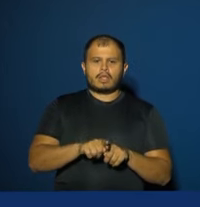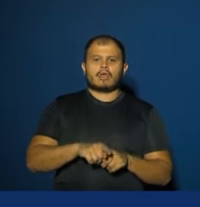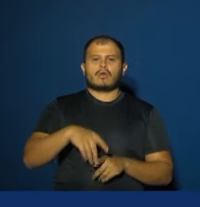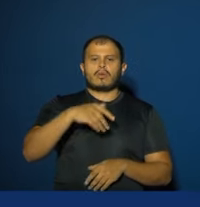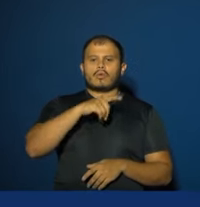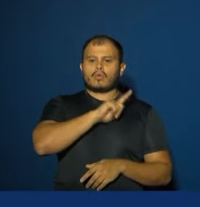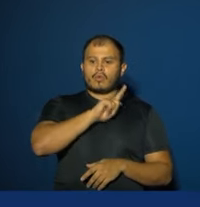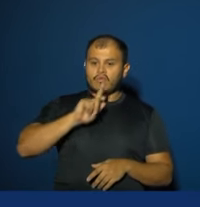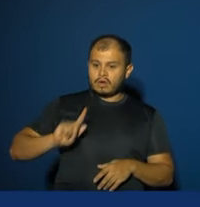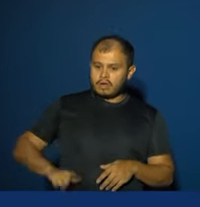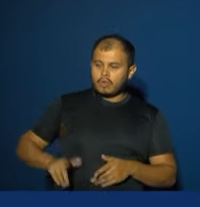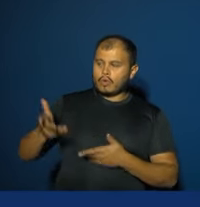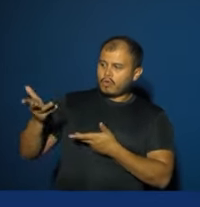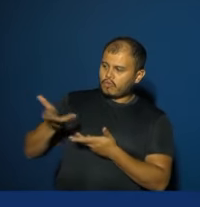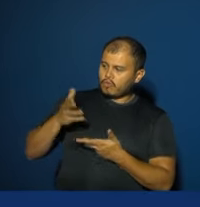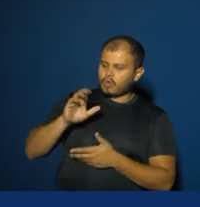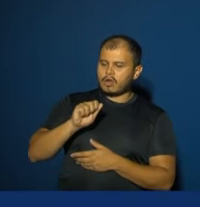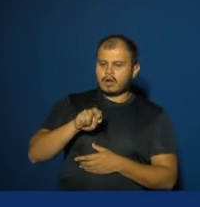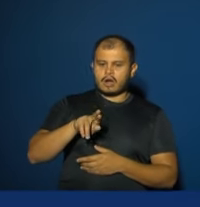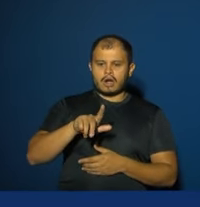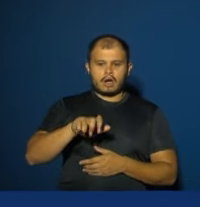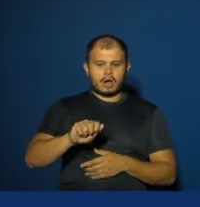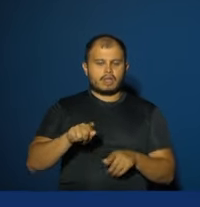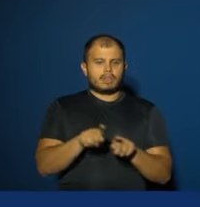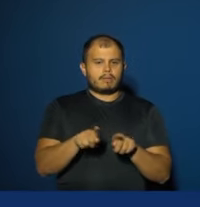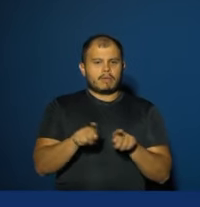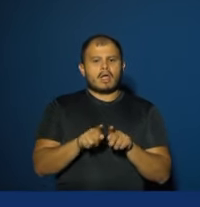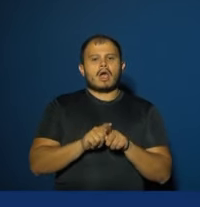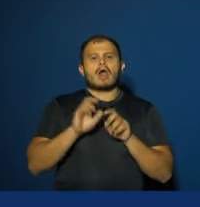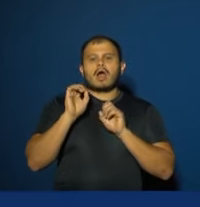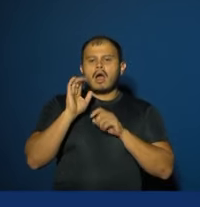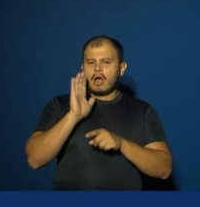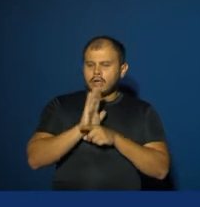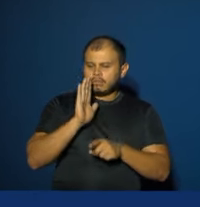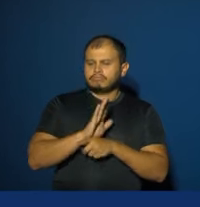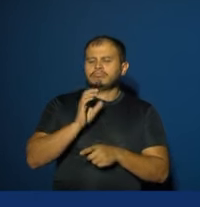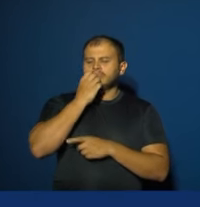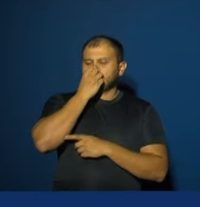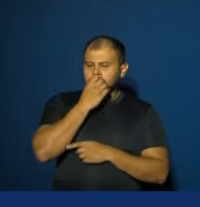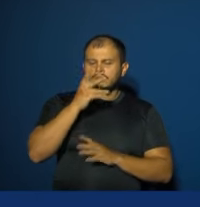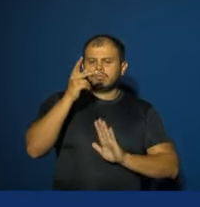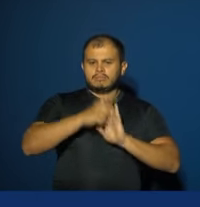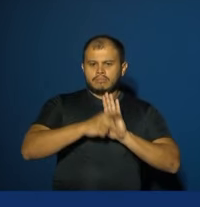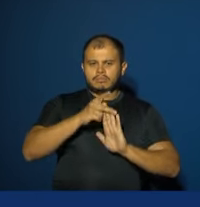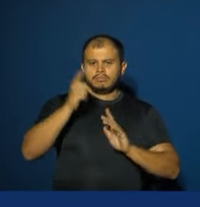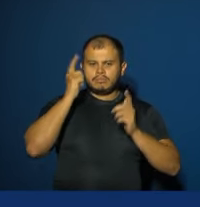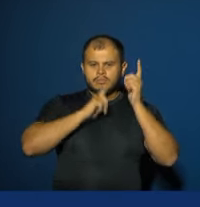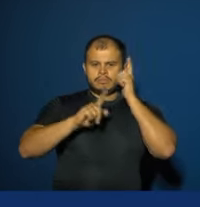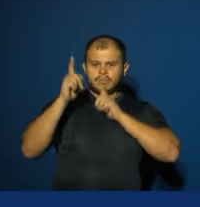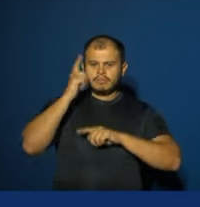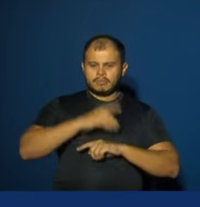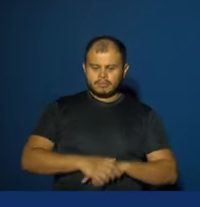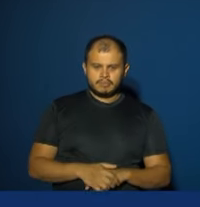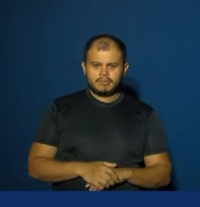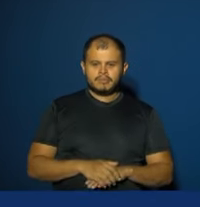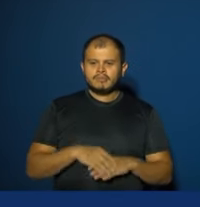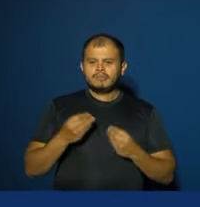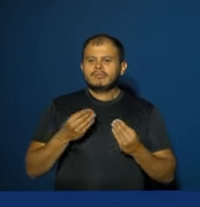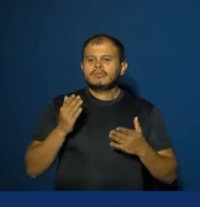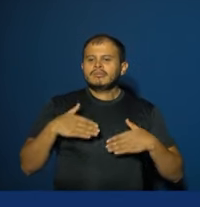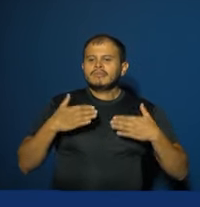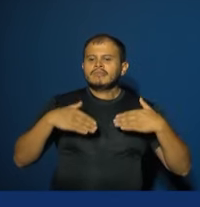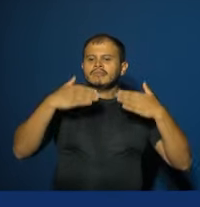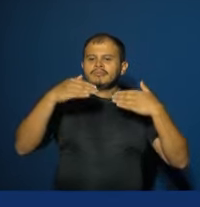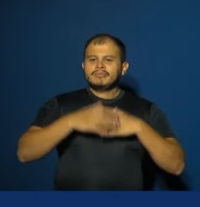convidou a Carla e ela e ela aceitou contribuir contribuiu muito lá no no no projeto Então como é que a gente avança